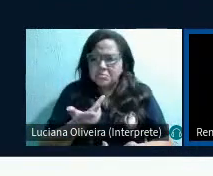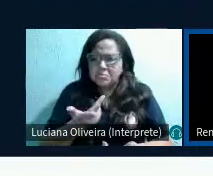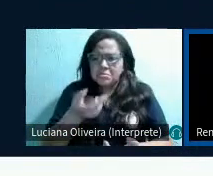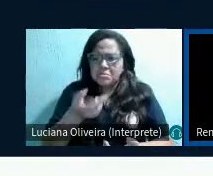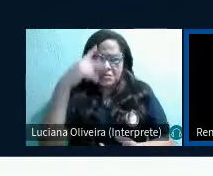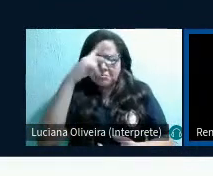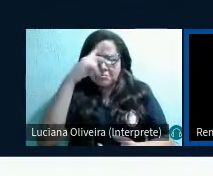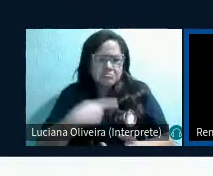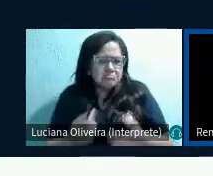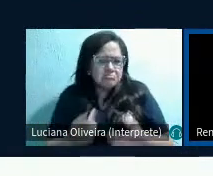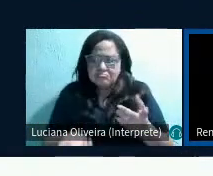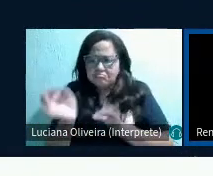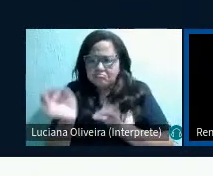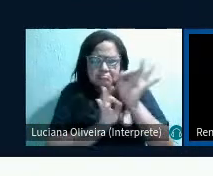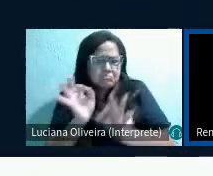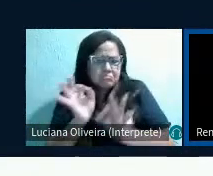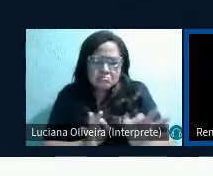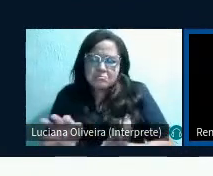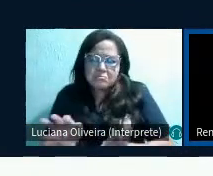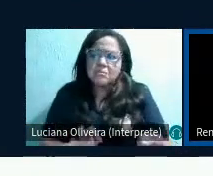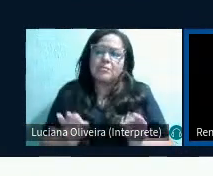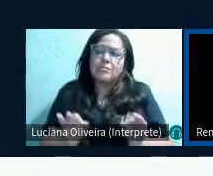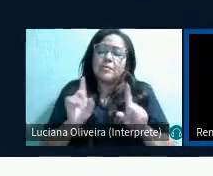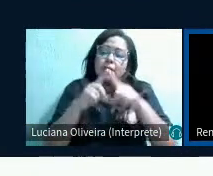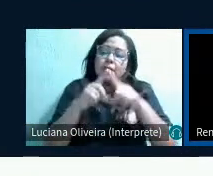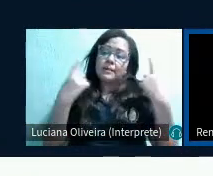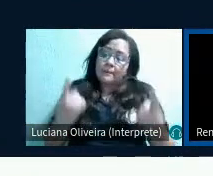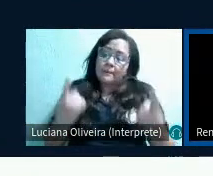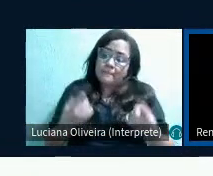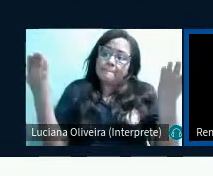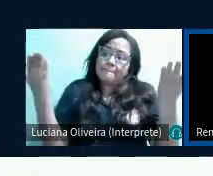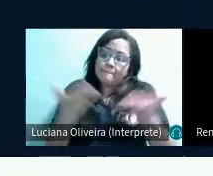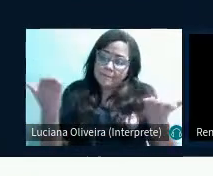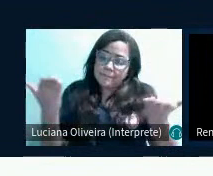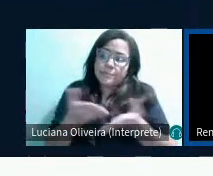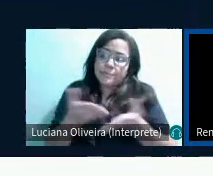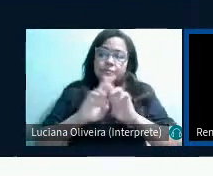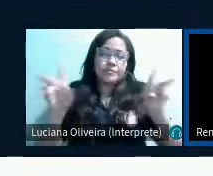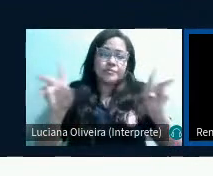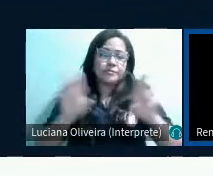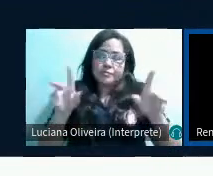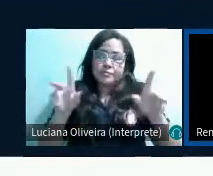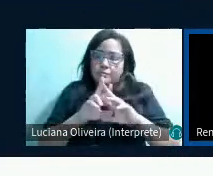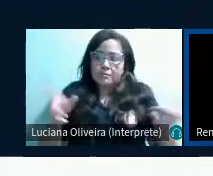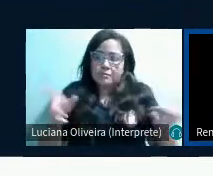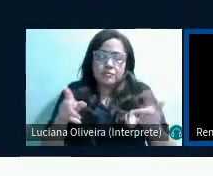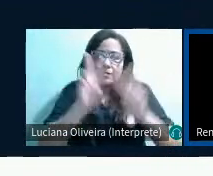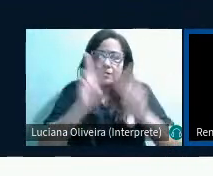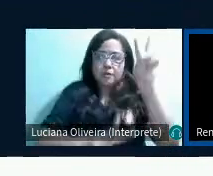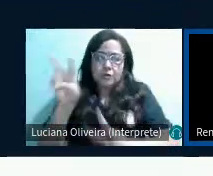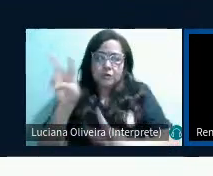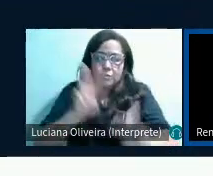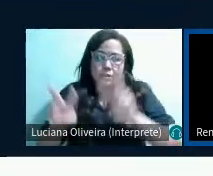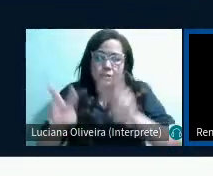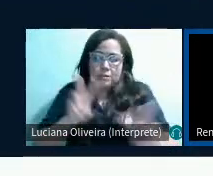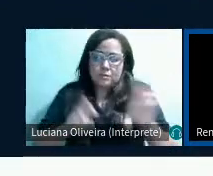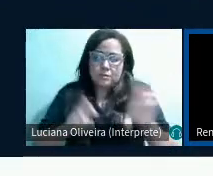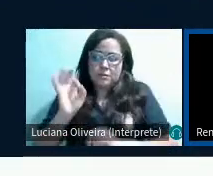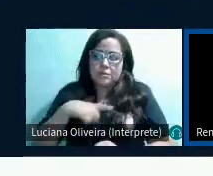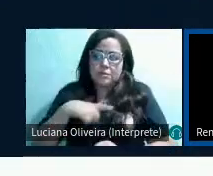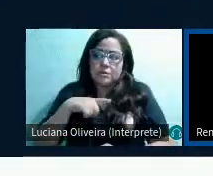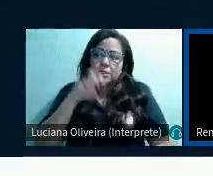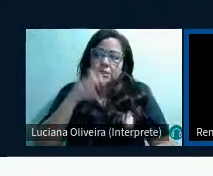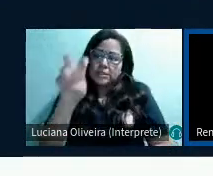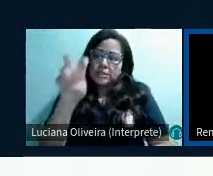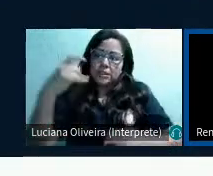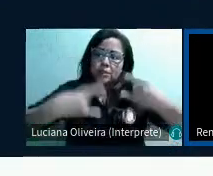simulação virtual, a gente vai ter no SBotics, o aplicativo, 5 robôs. Vai mostrar eles te dão 5 robôs, 5